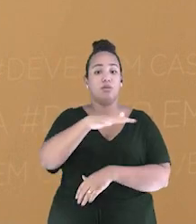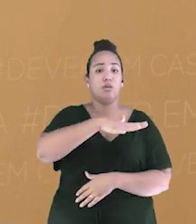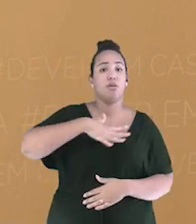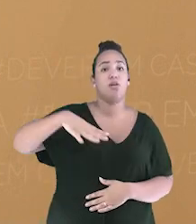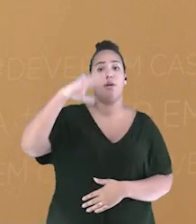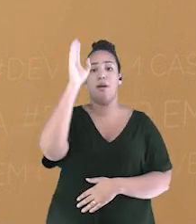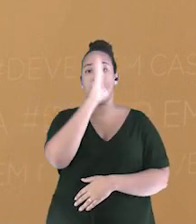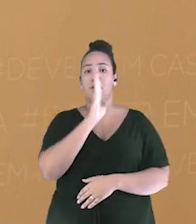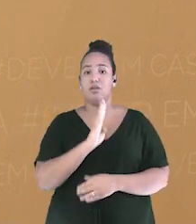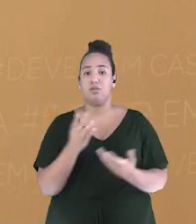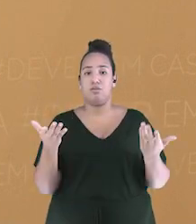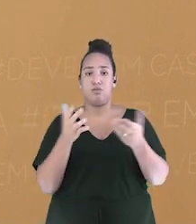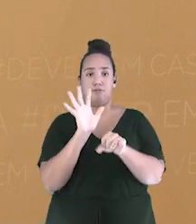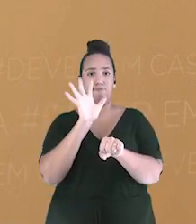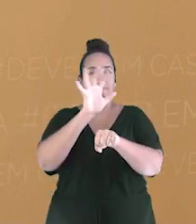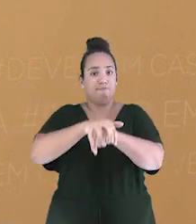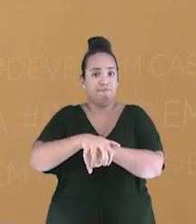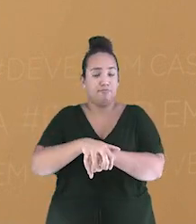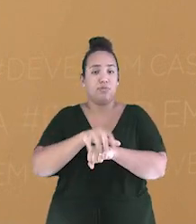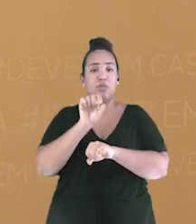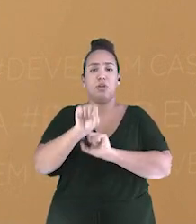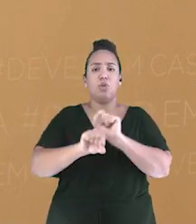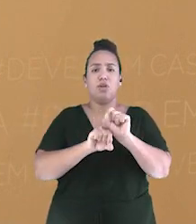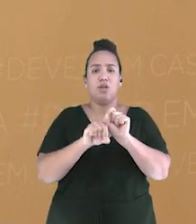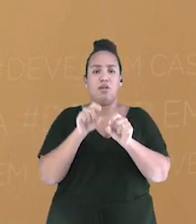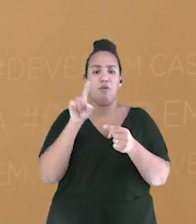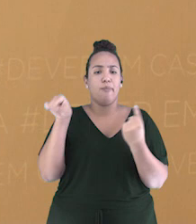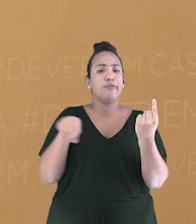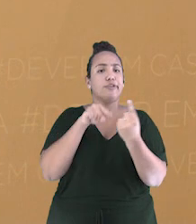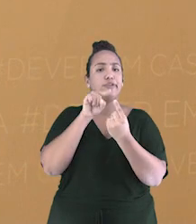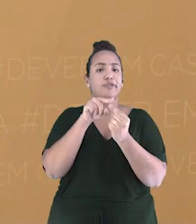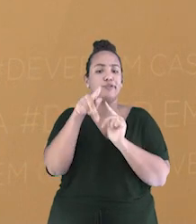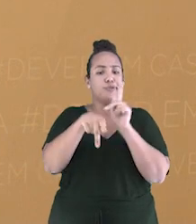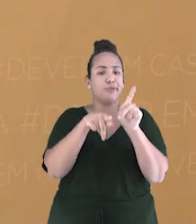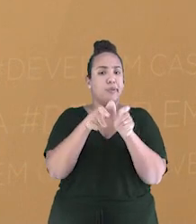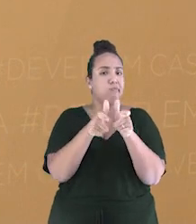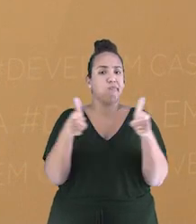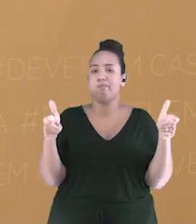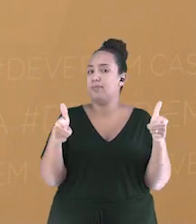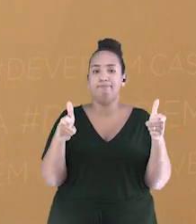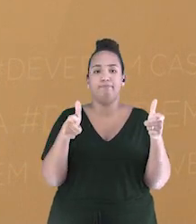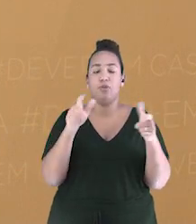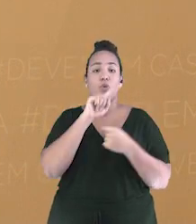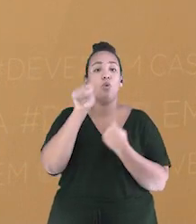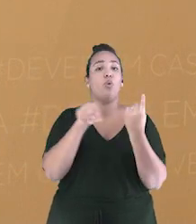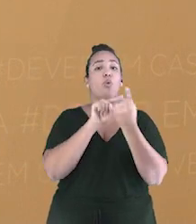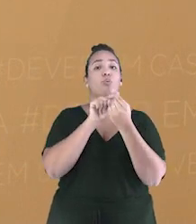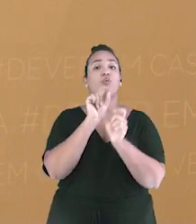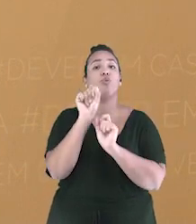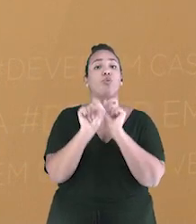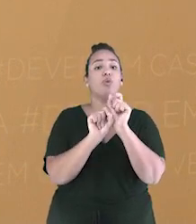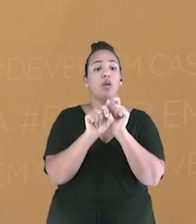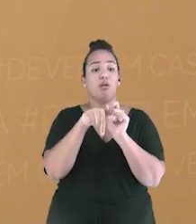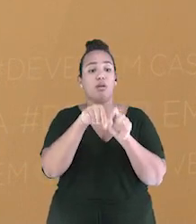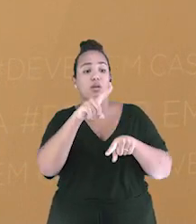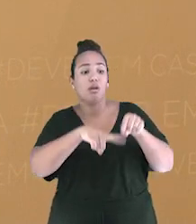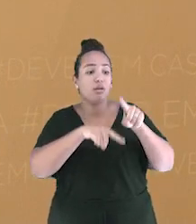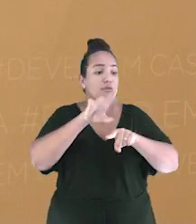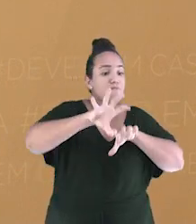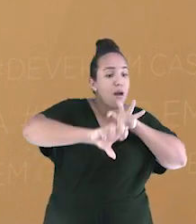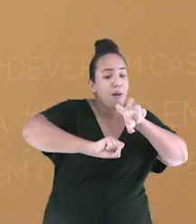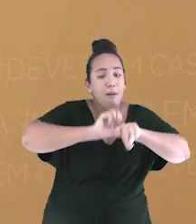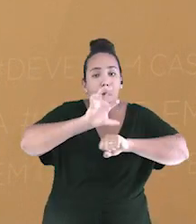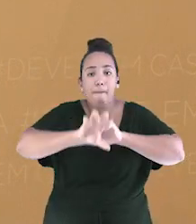colônia portuguesa, a intenção não era de povoar, e sim de explorar a terra e as riquezas do nosso